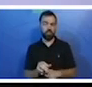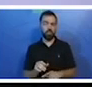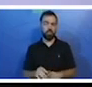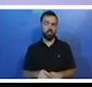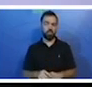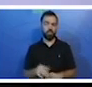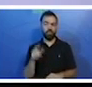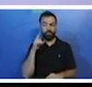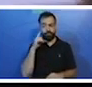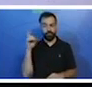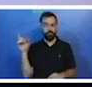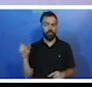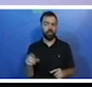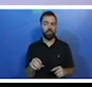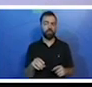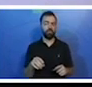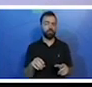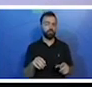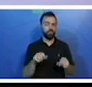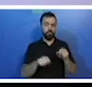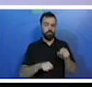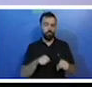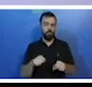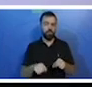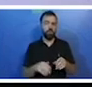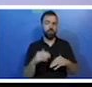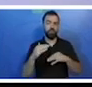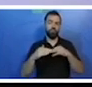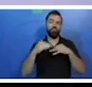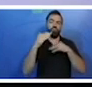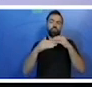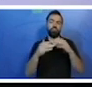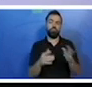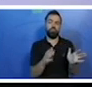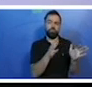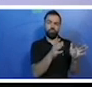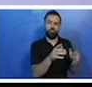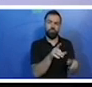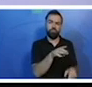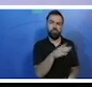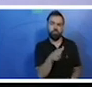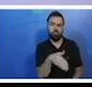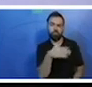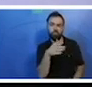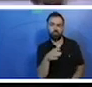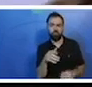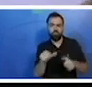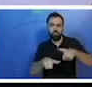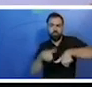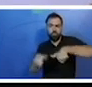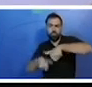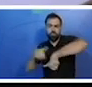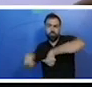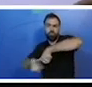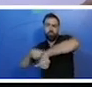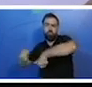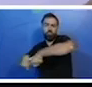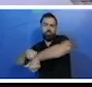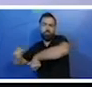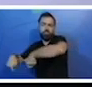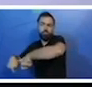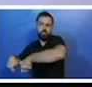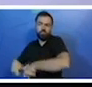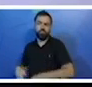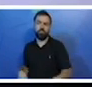de bicicleta, né? As primeiras bicicletas, elas tinham rodas assimétricas, né? Ela tinha um formato totalmente diferente das bicicletas de